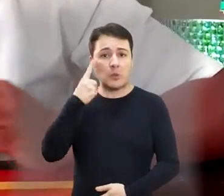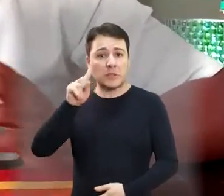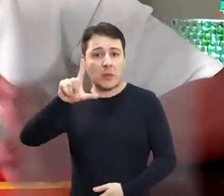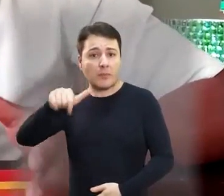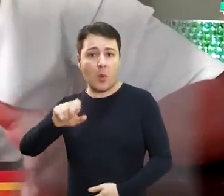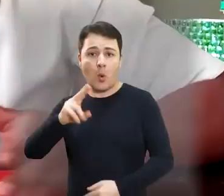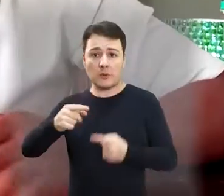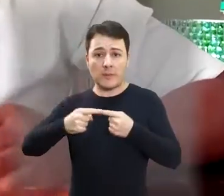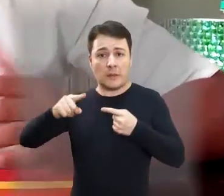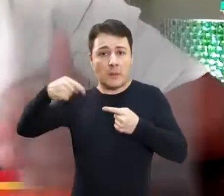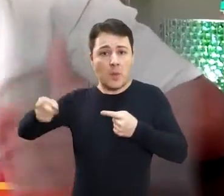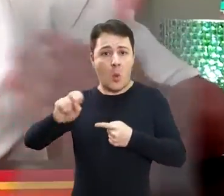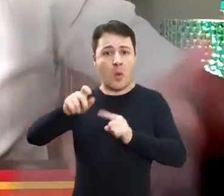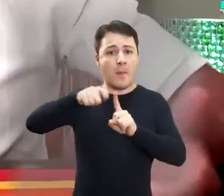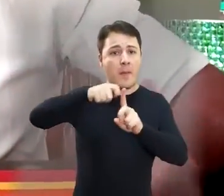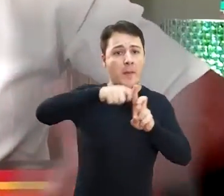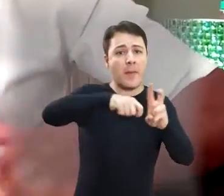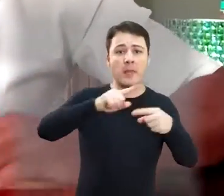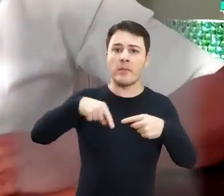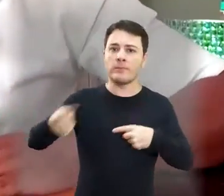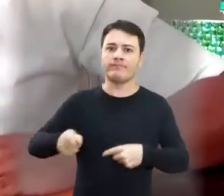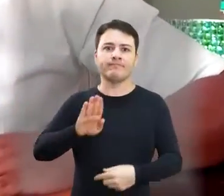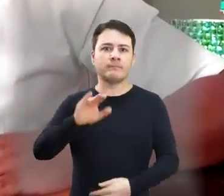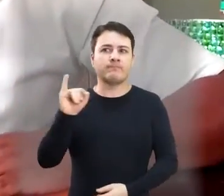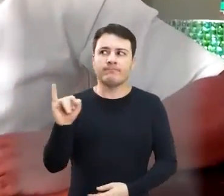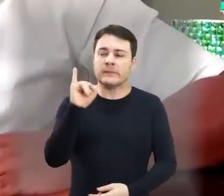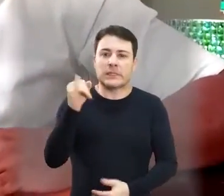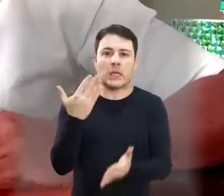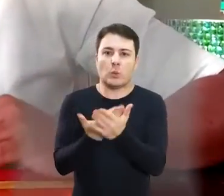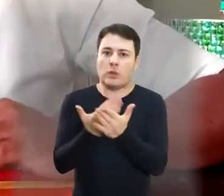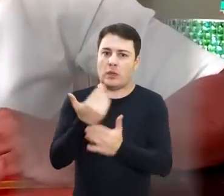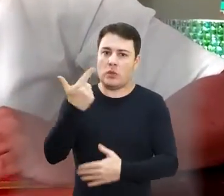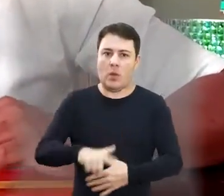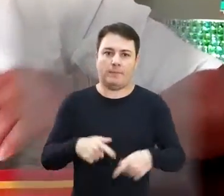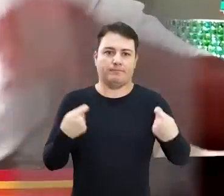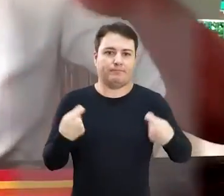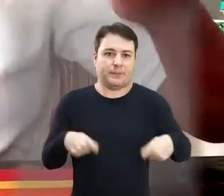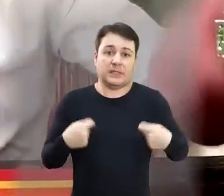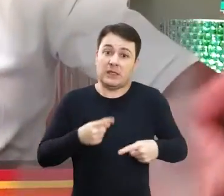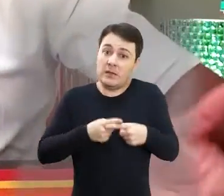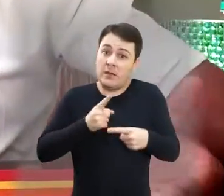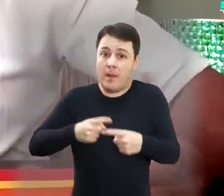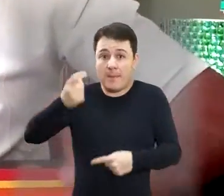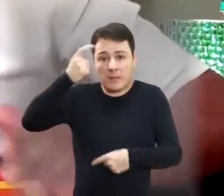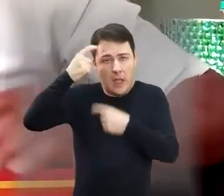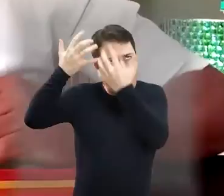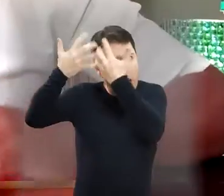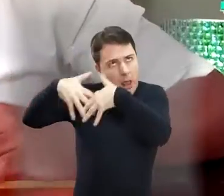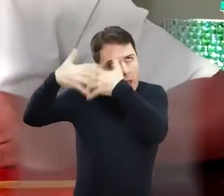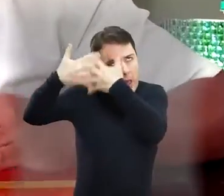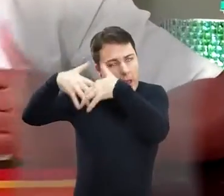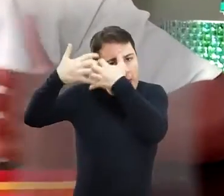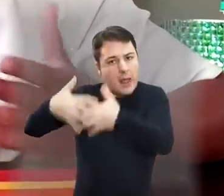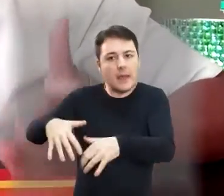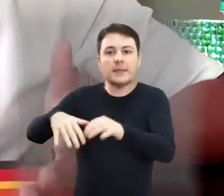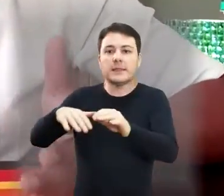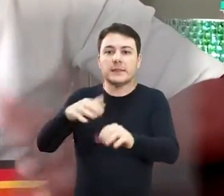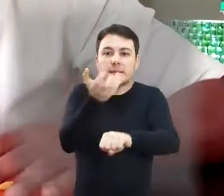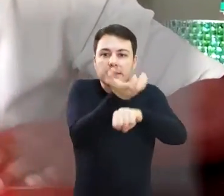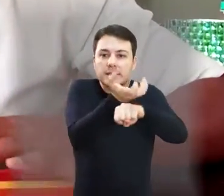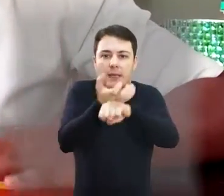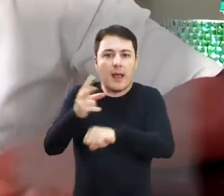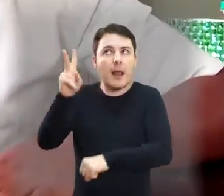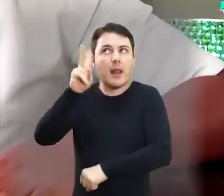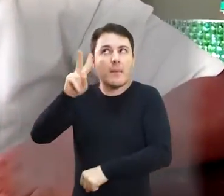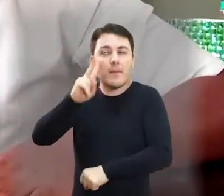programar revisões, seja no dia seguinte, seja na semana seguinte, seja dali a alguns meses, mas é importante revisar